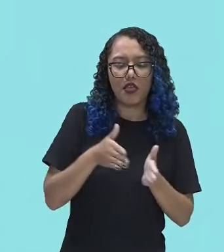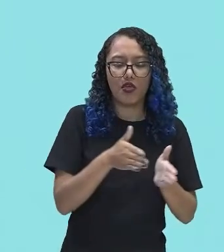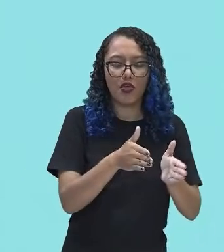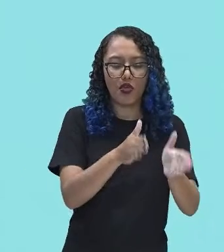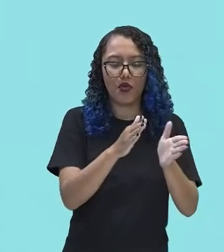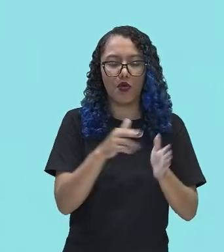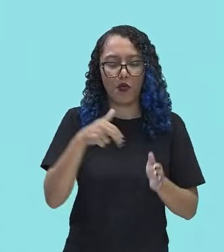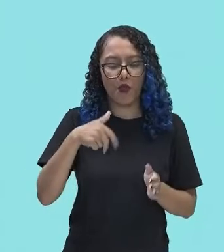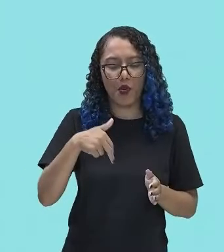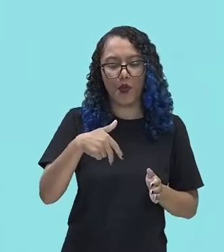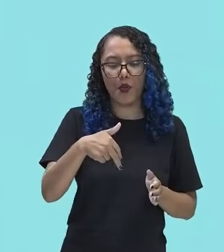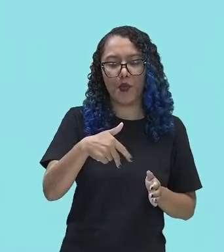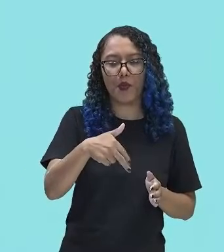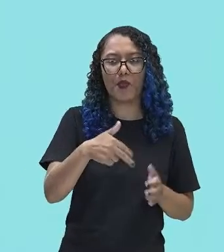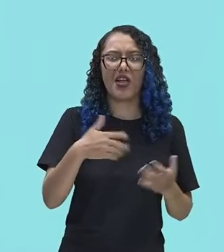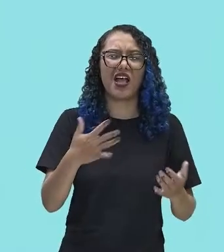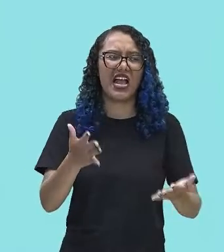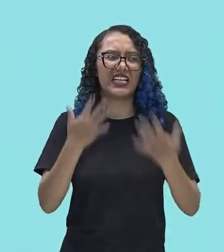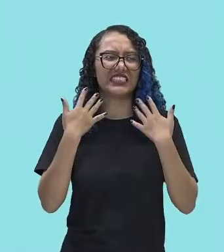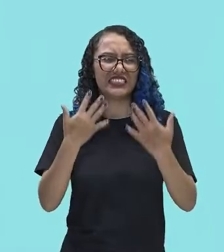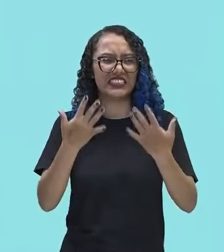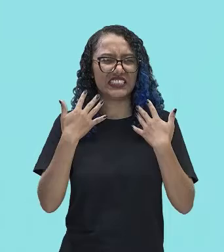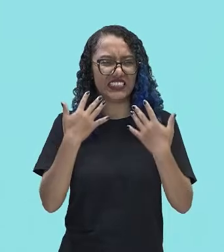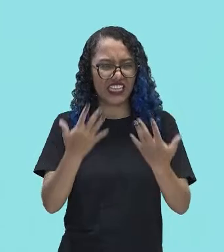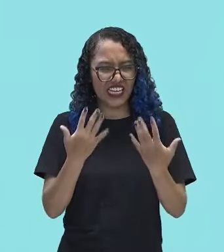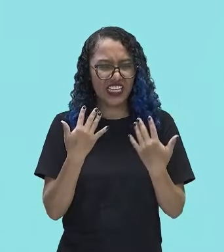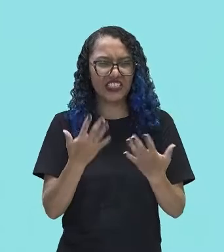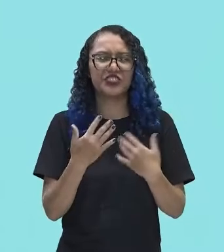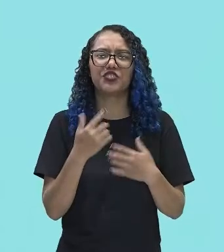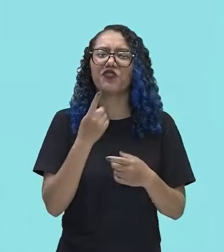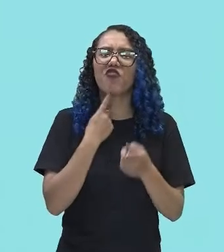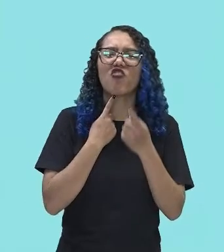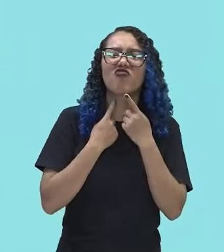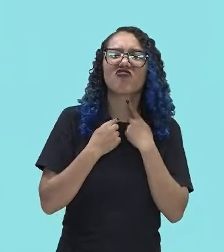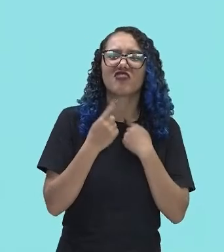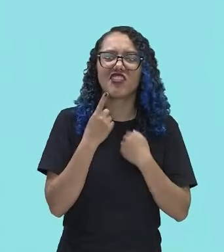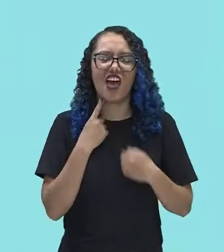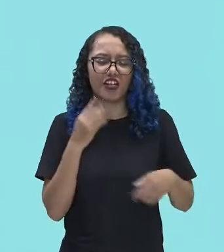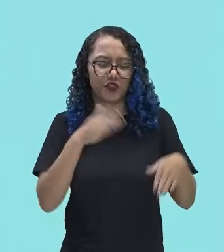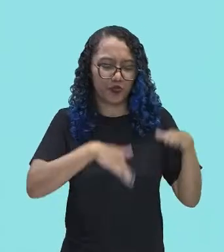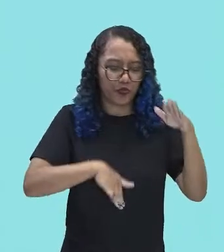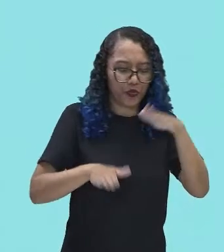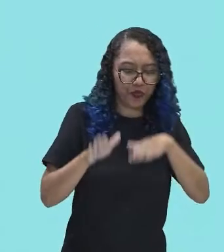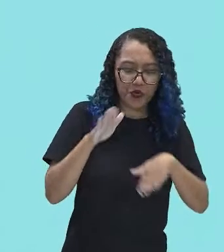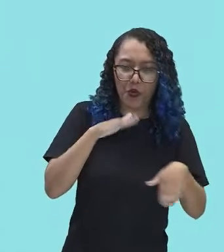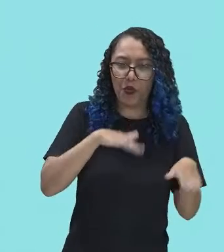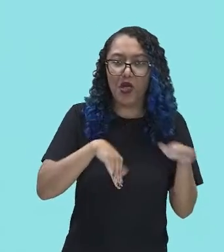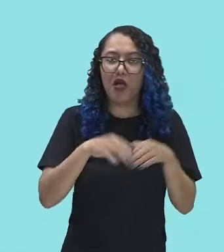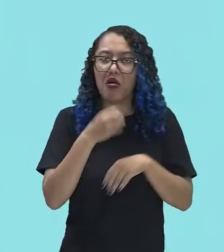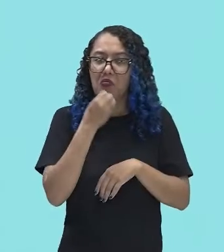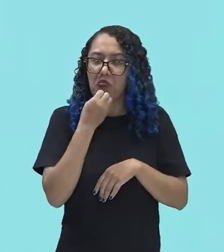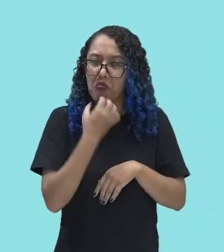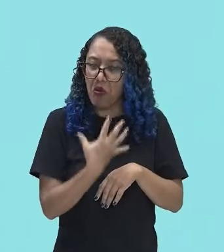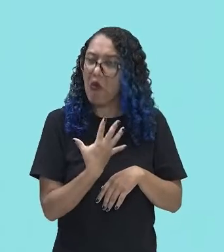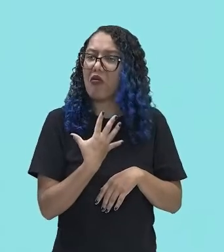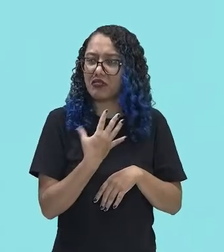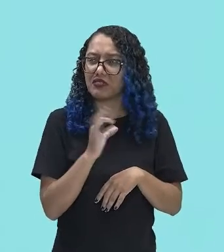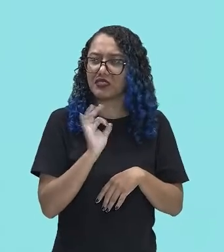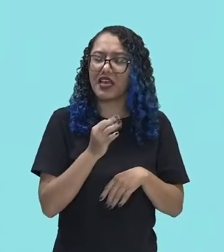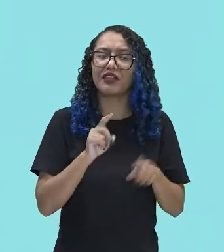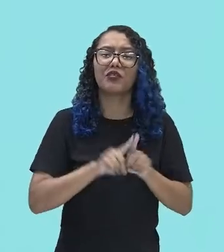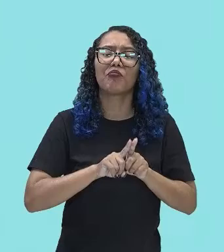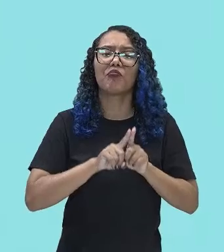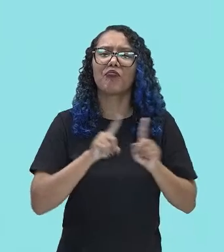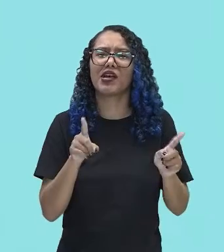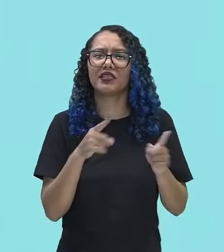que estava pedindo o quê? Um mergulho. E ela também queria, né? Tava ótimo para ela mergulhar, para ela nadar. Mas